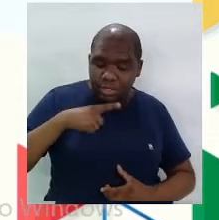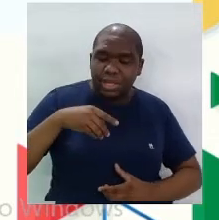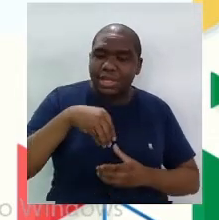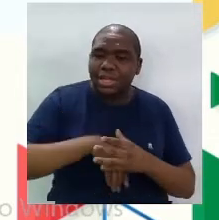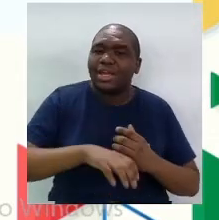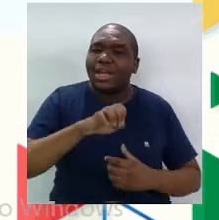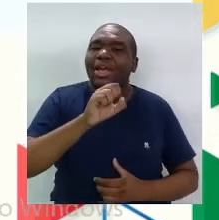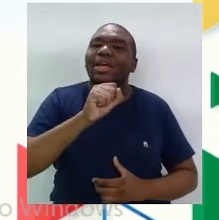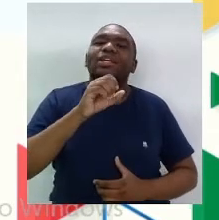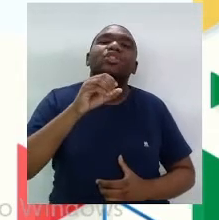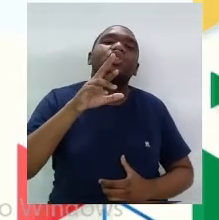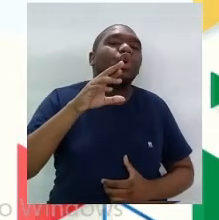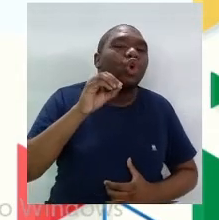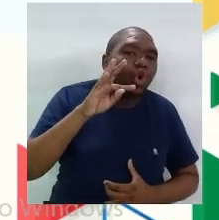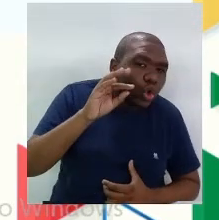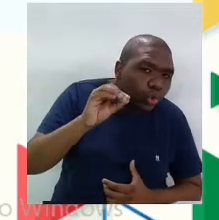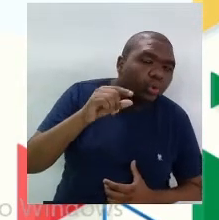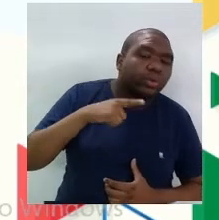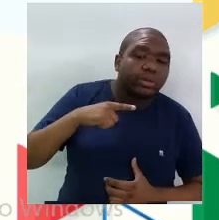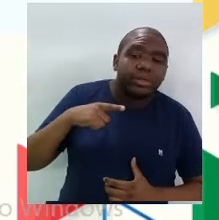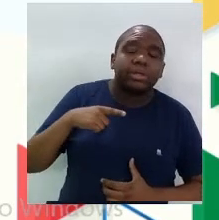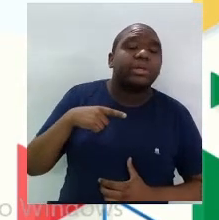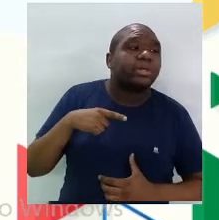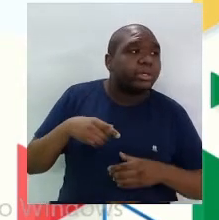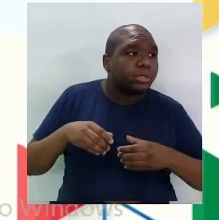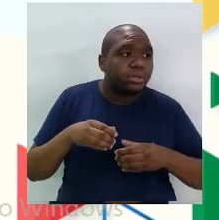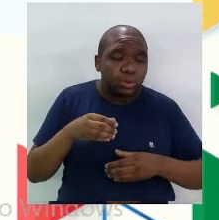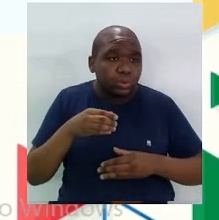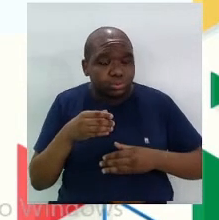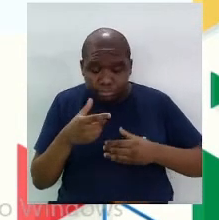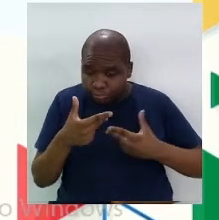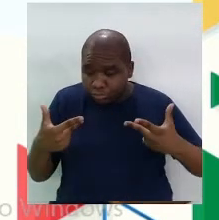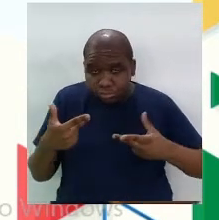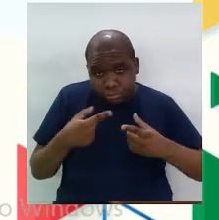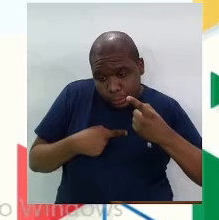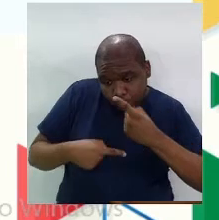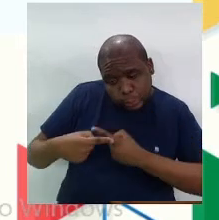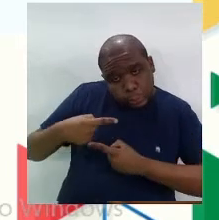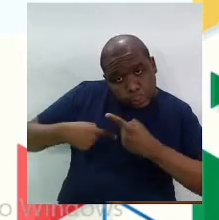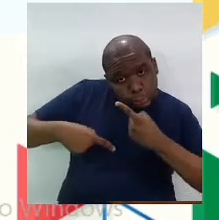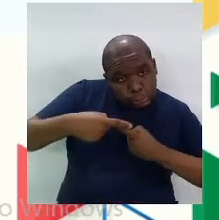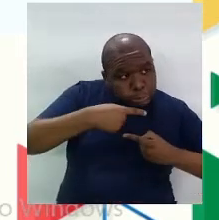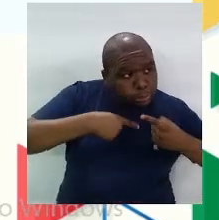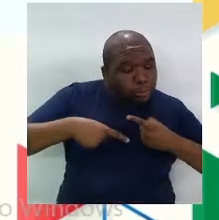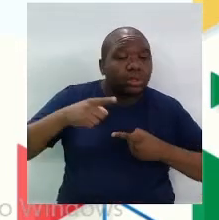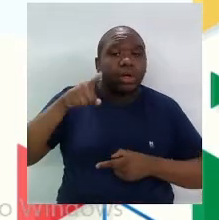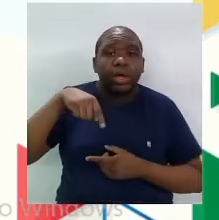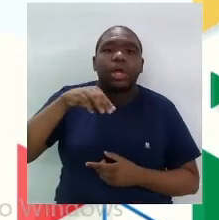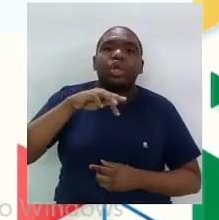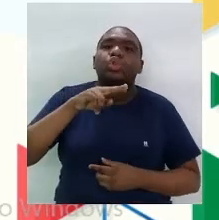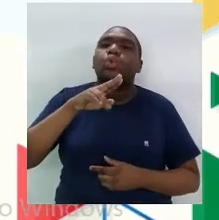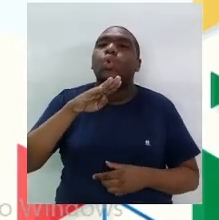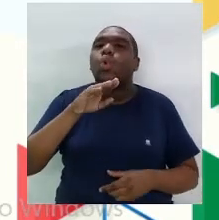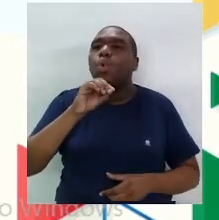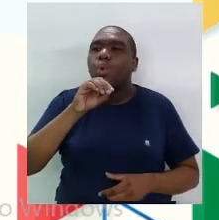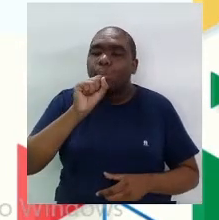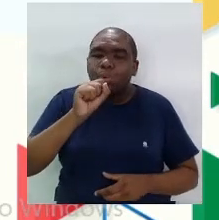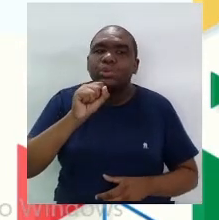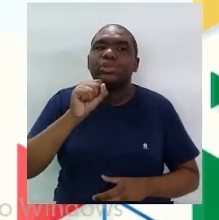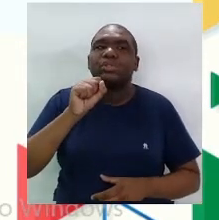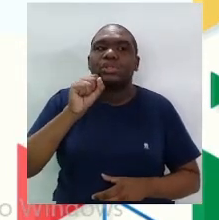também conhecido como escroto. Eles são formados ali por vários tubos enrolados que são chamados